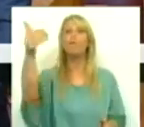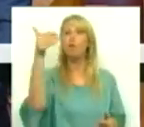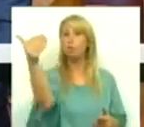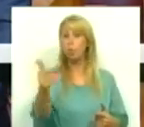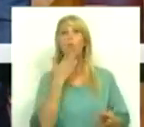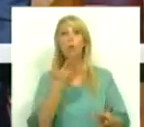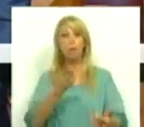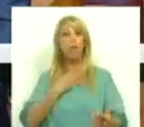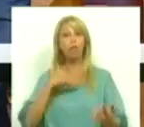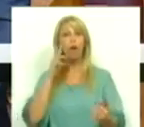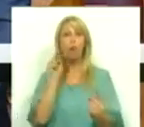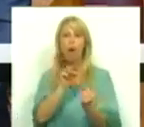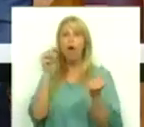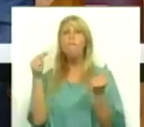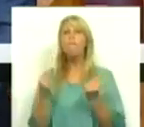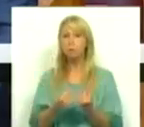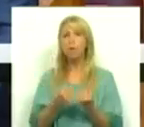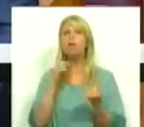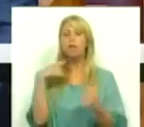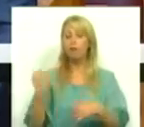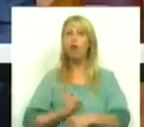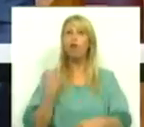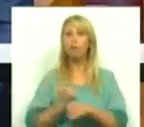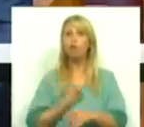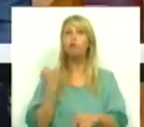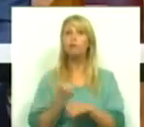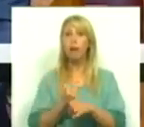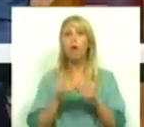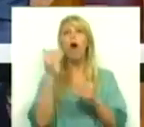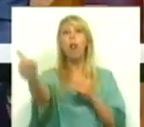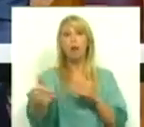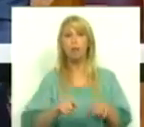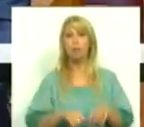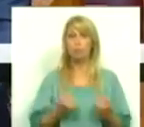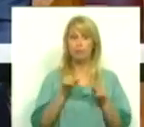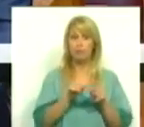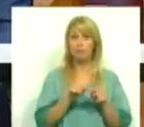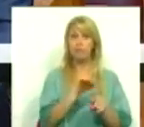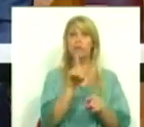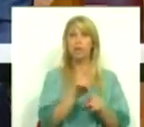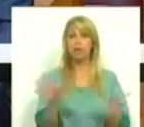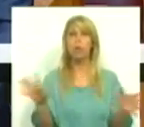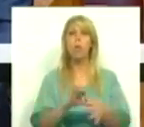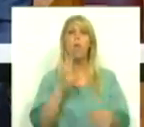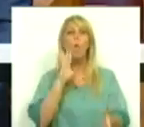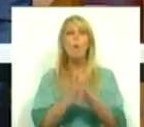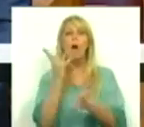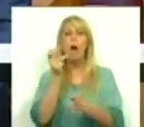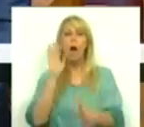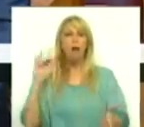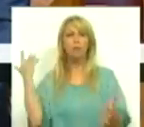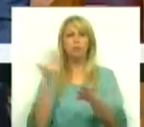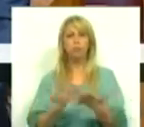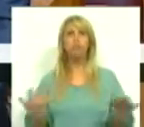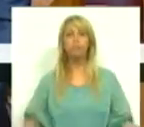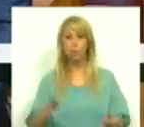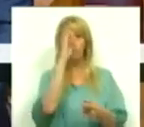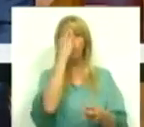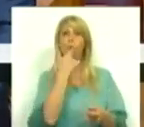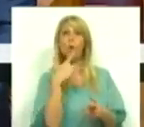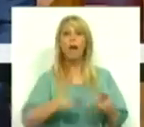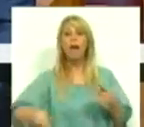uma perspectiva e uma ação suprapartidária acerca desta mesma gestão. Nas últimas décadas foi realizado um grande esforço no setor da água